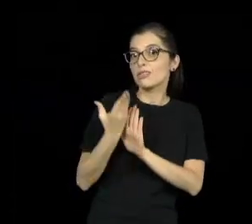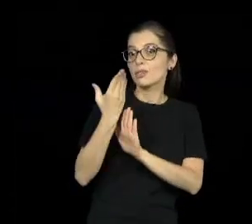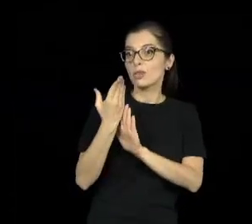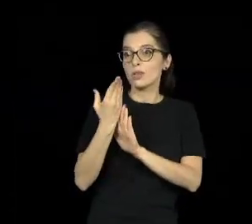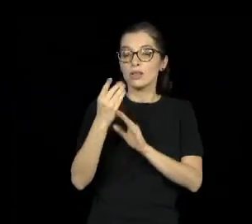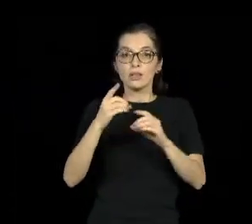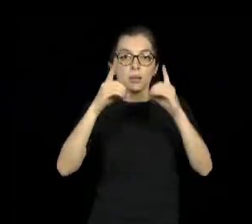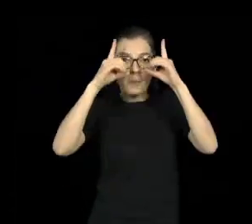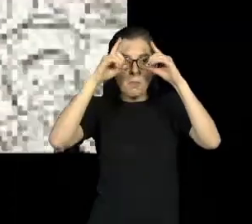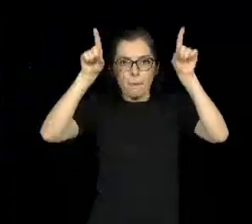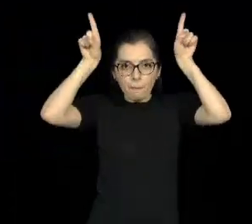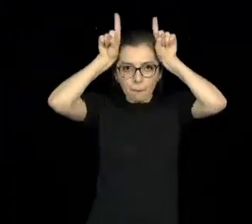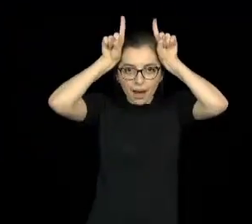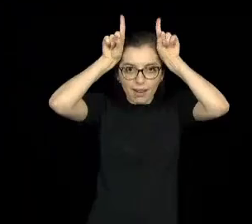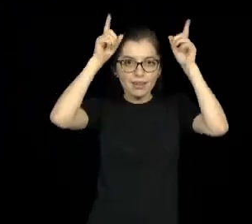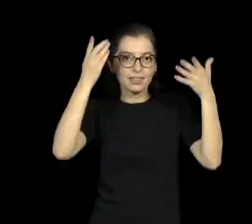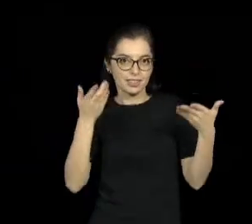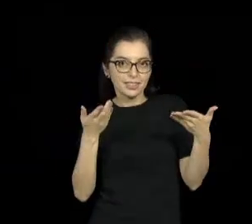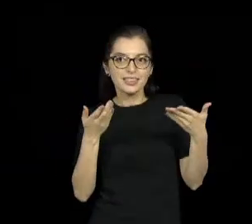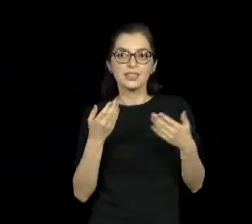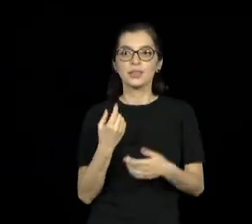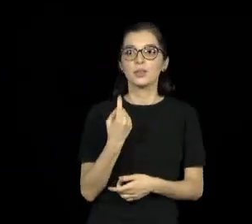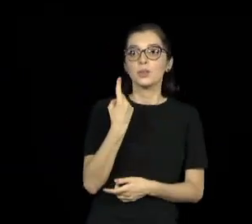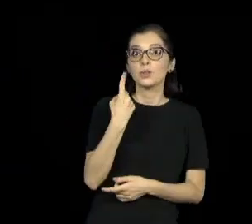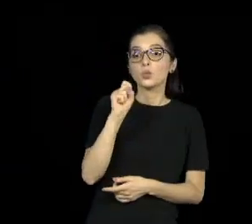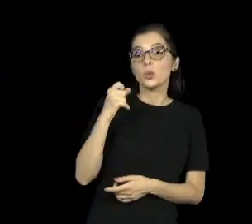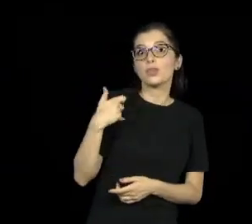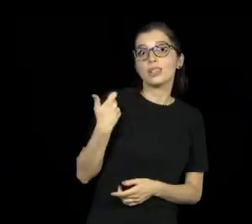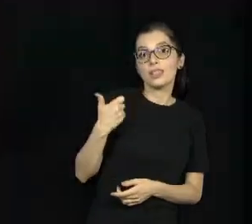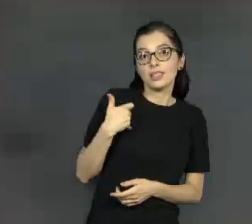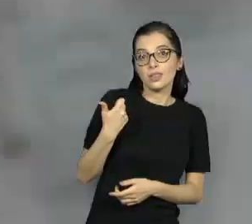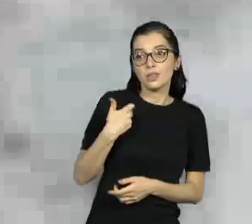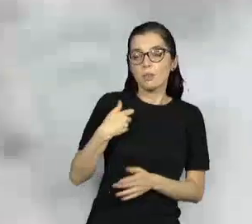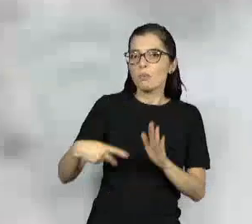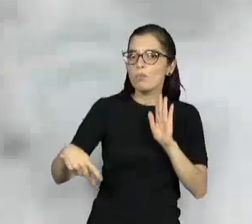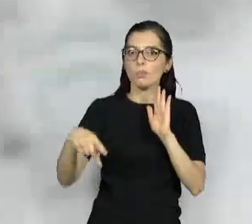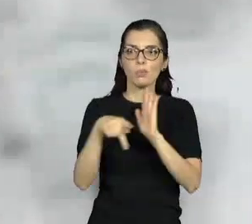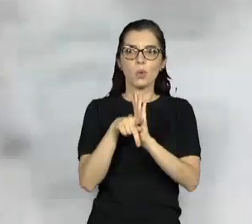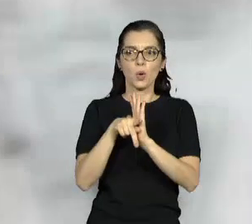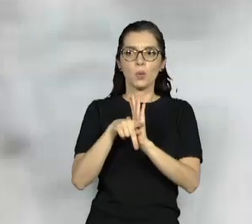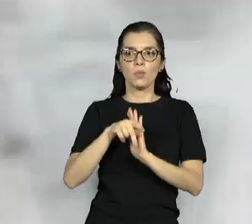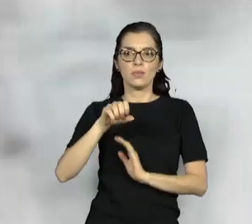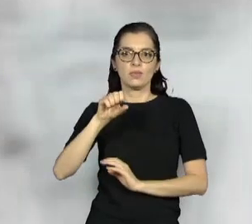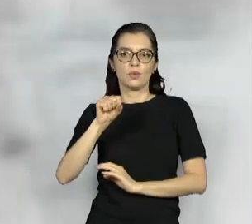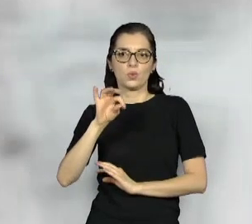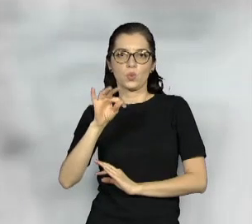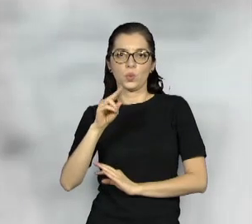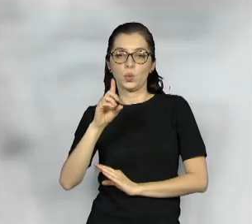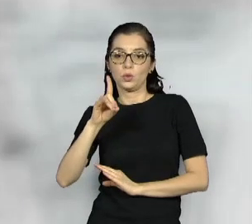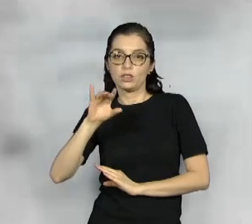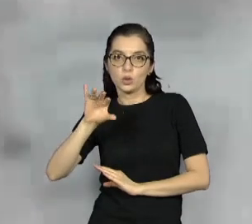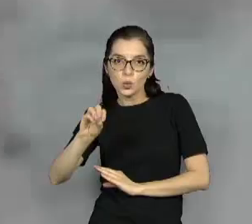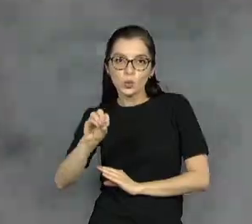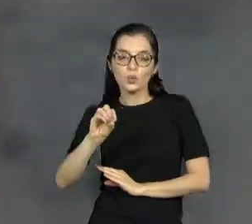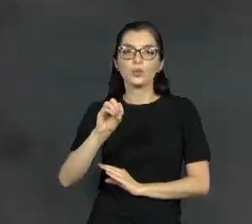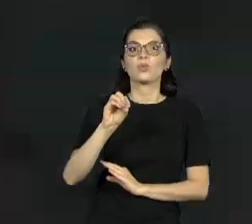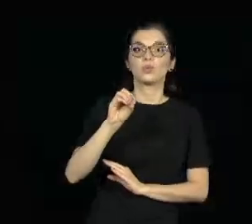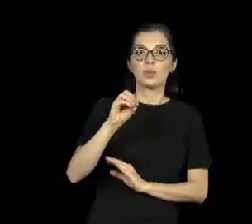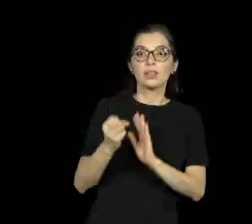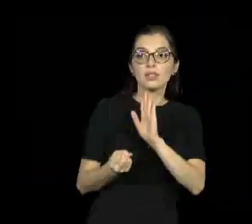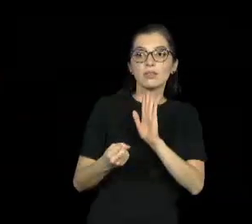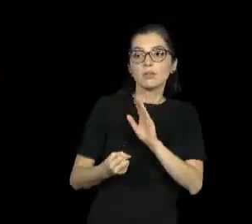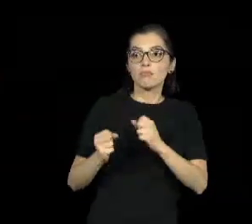Aos 18 anos, ele já tinha seu próprio estúdio, onde trabalhou também Jack Kirby, criador do Capitão América.